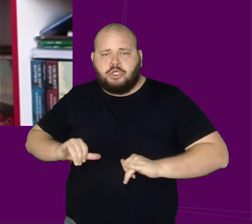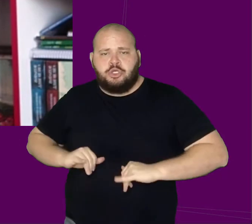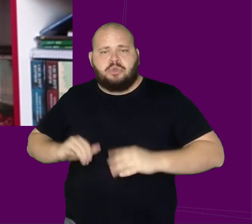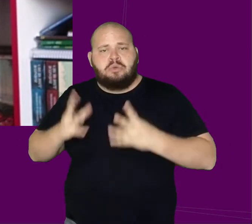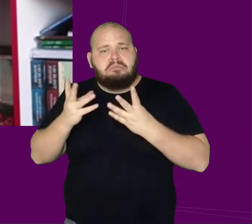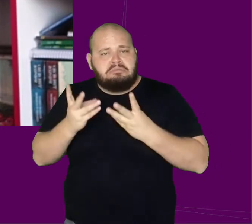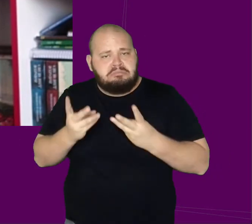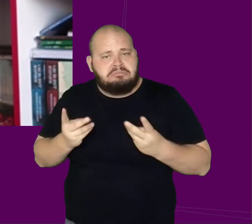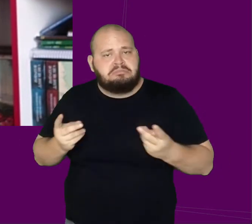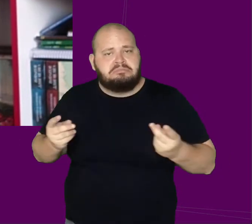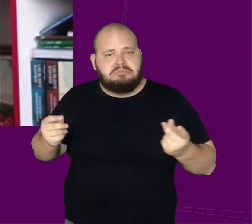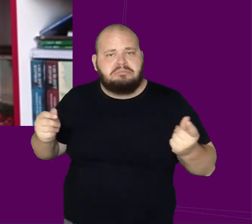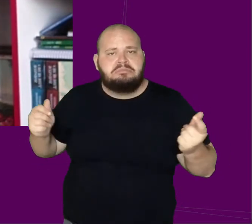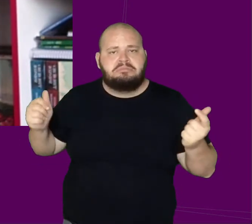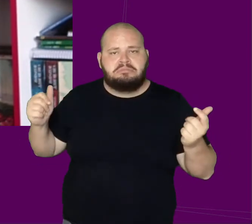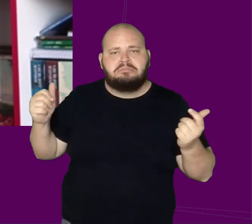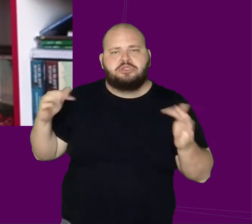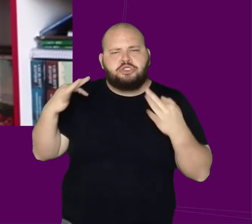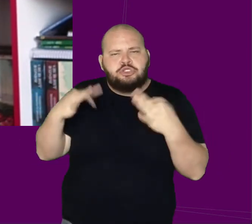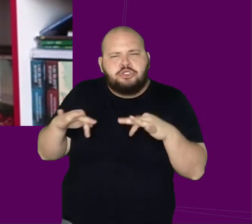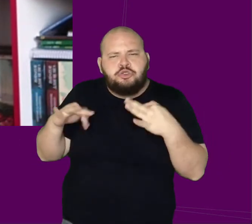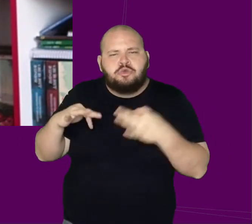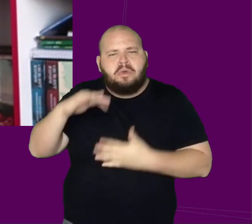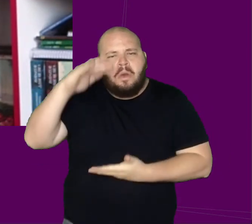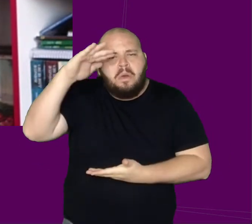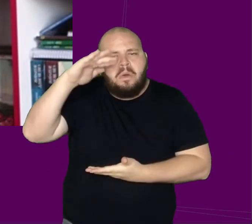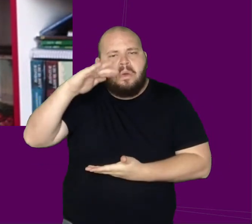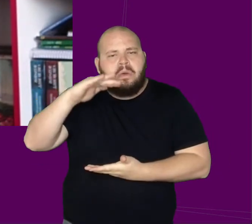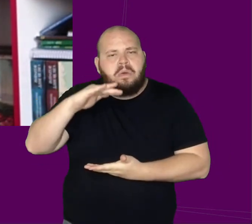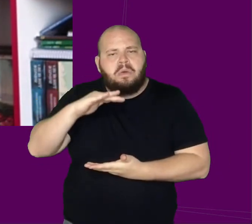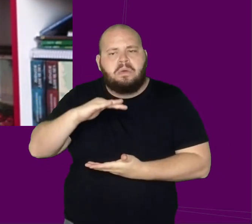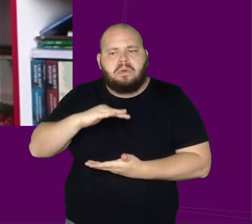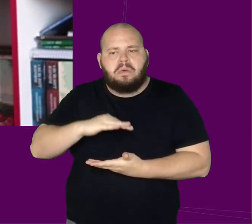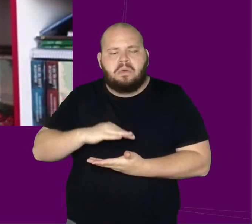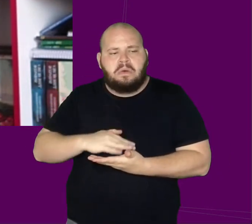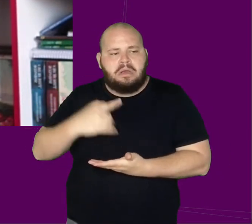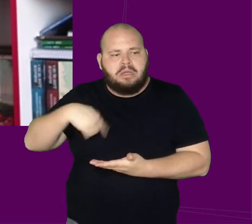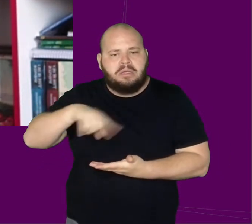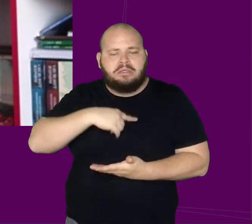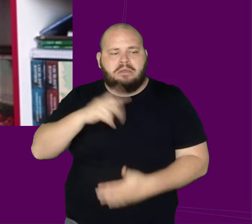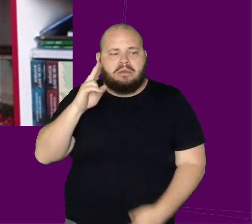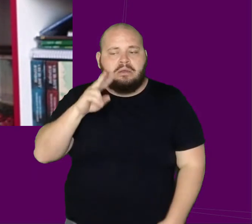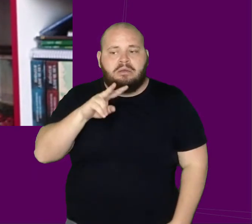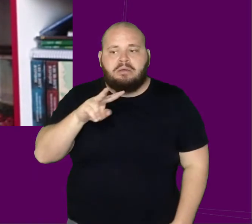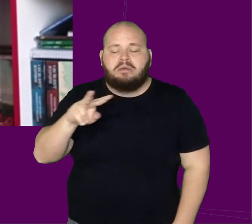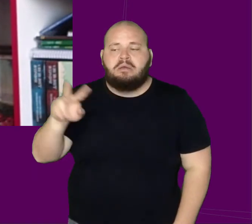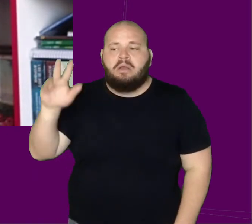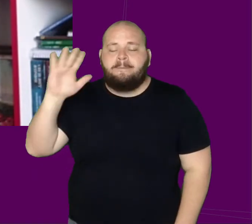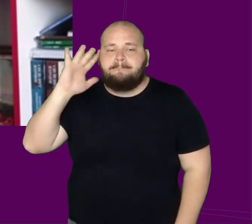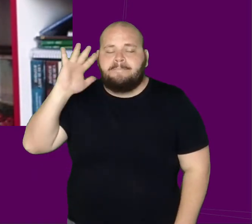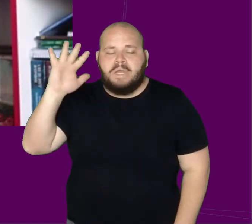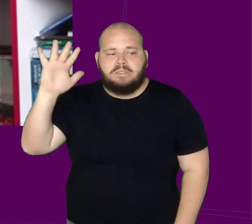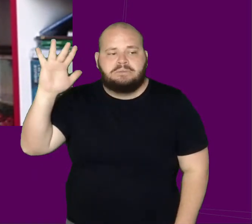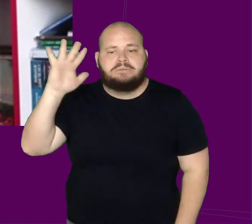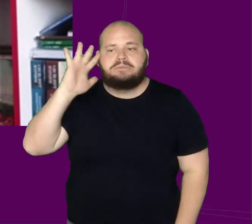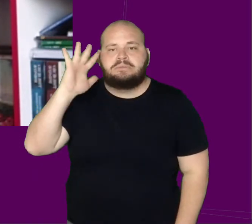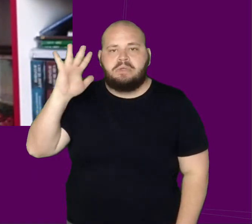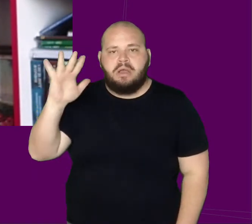dor, né, já cobriu essa dor e a gente já consegue